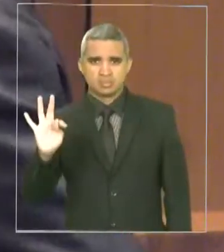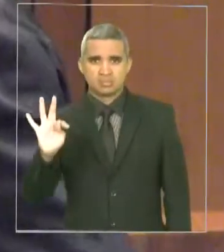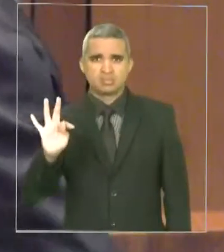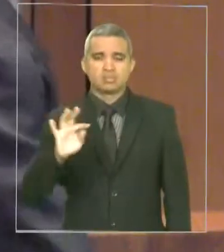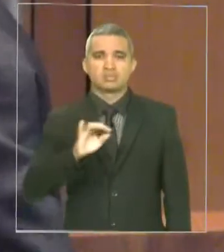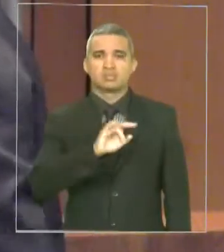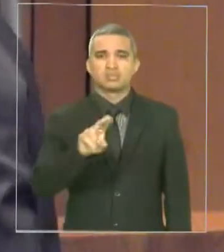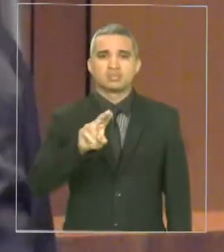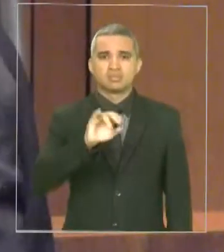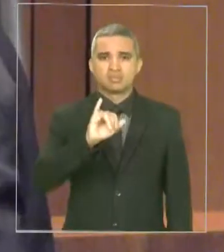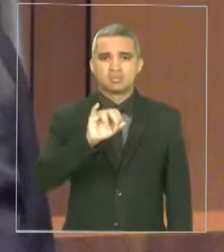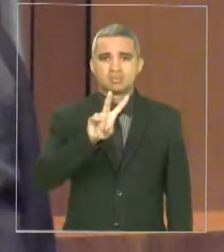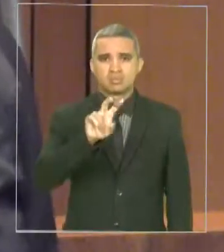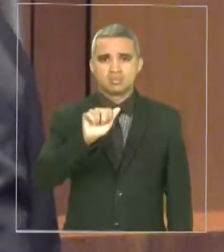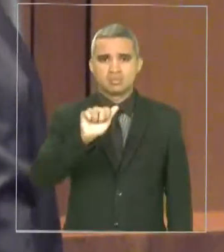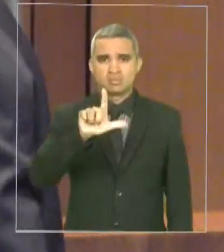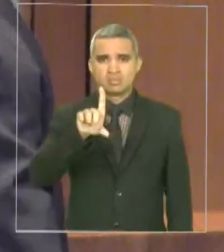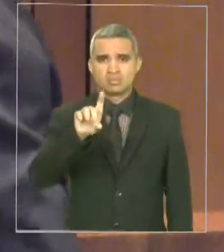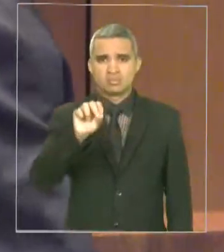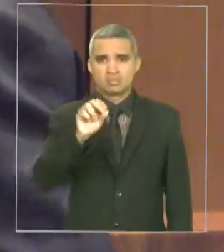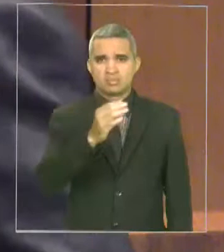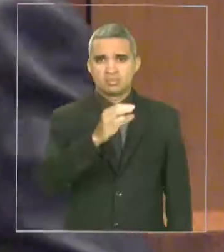Ivaldo Rodrigues.